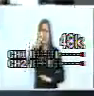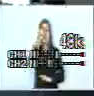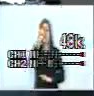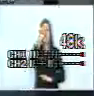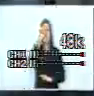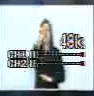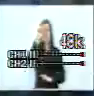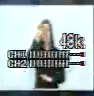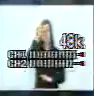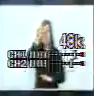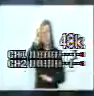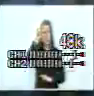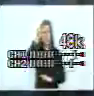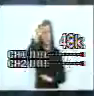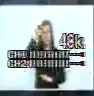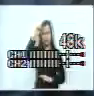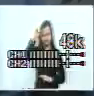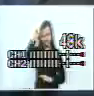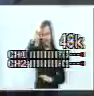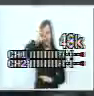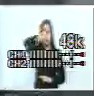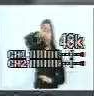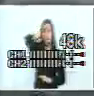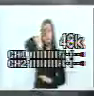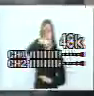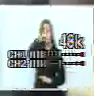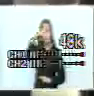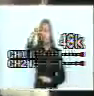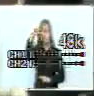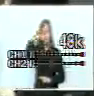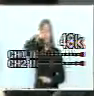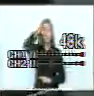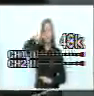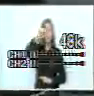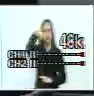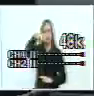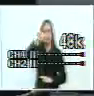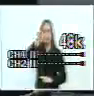Pinto, vereador João Januário Ladeira,